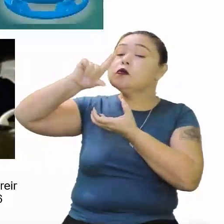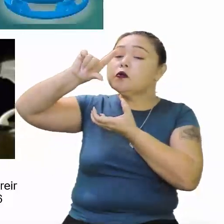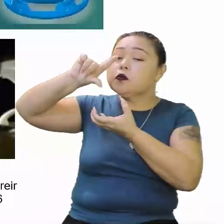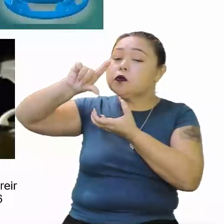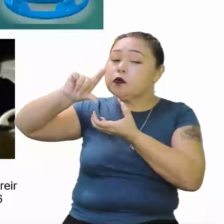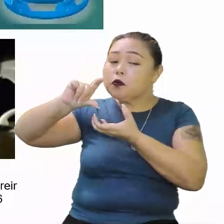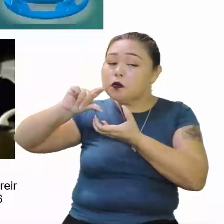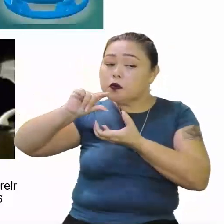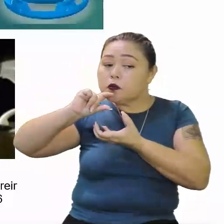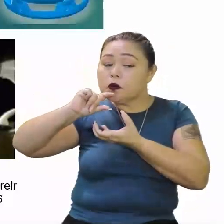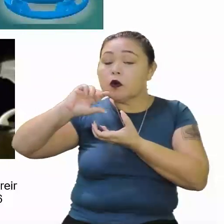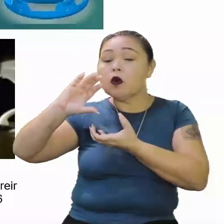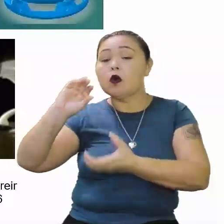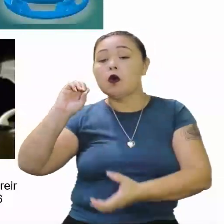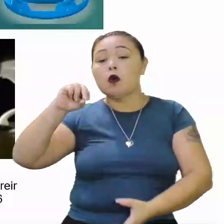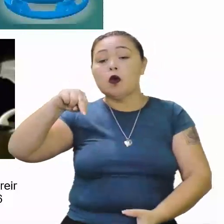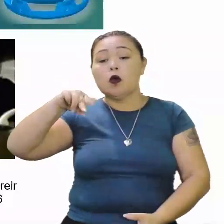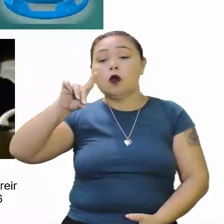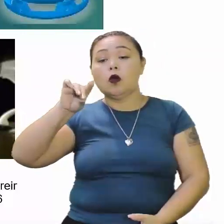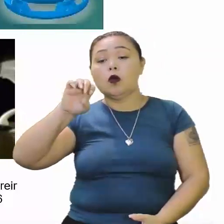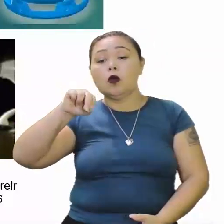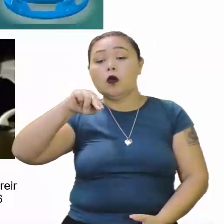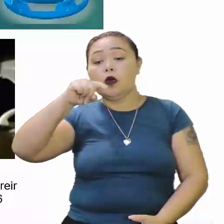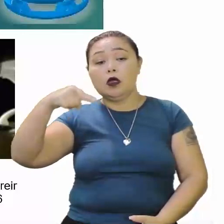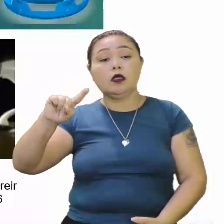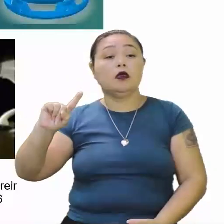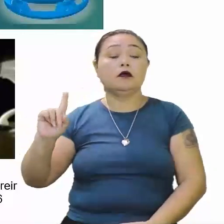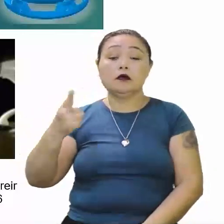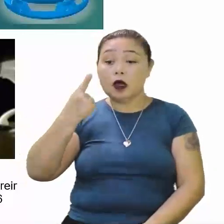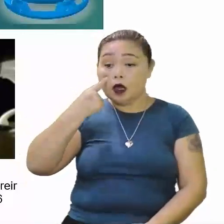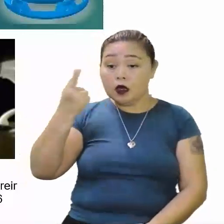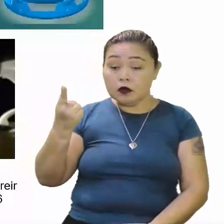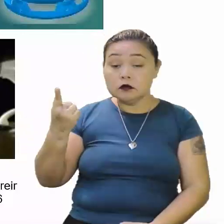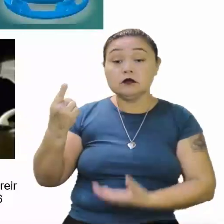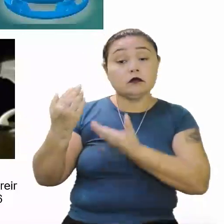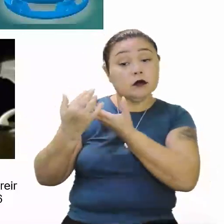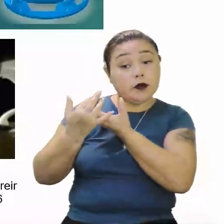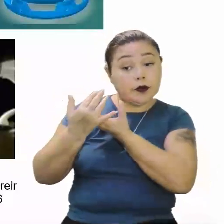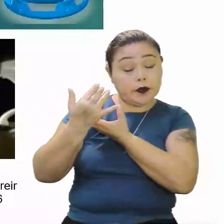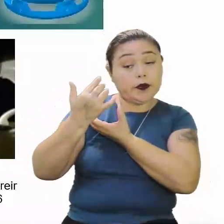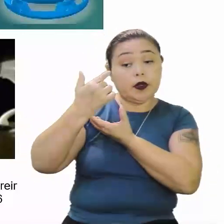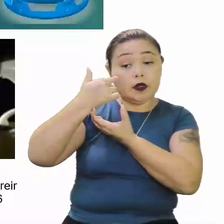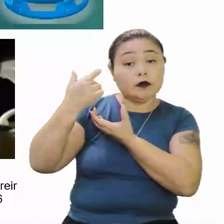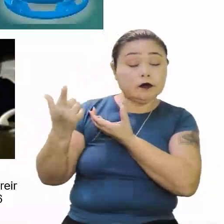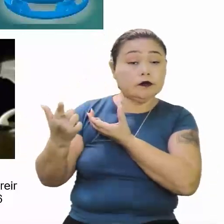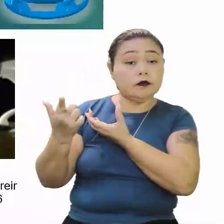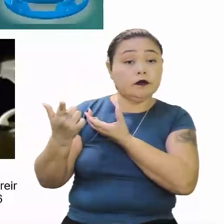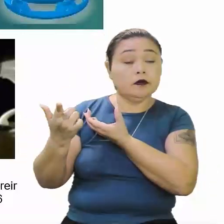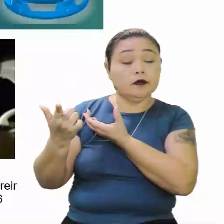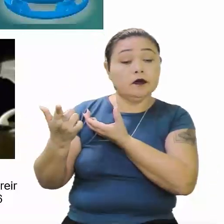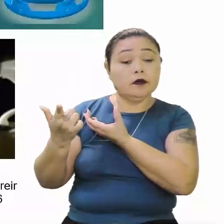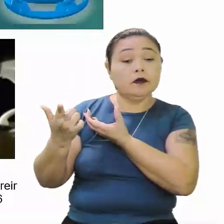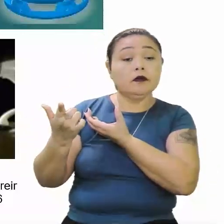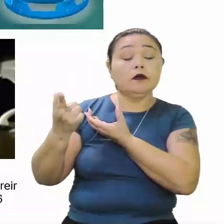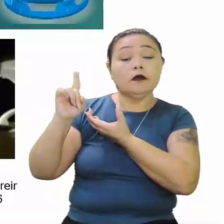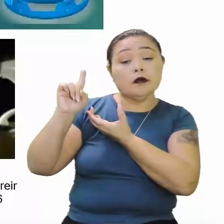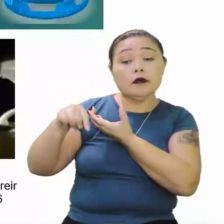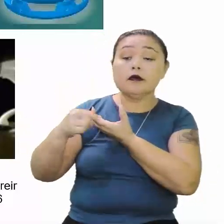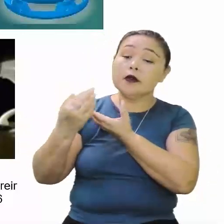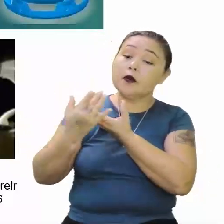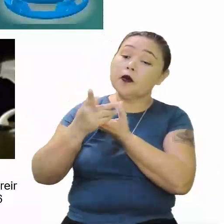a condensação. Então, vocês viram a vaporização, não é isso? No caso da